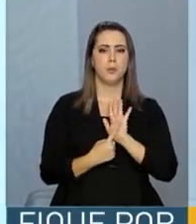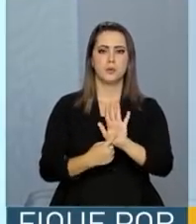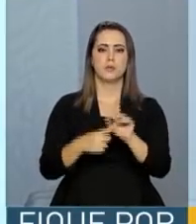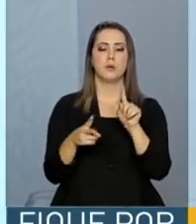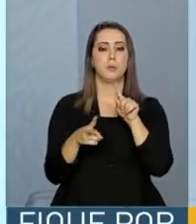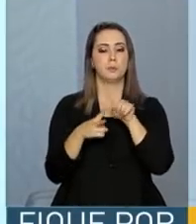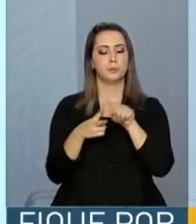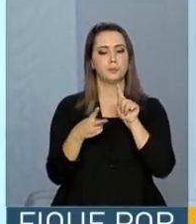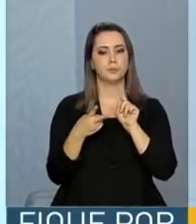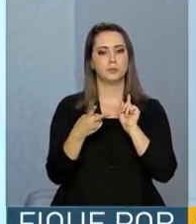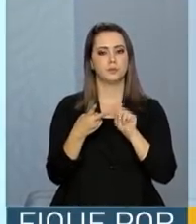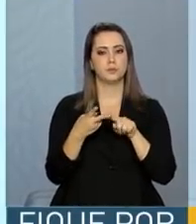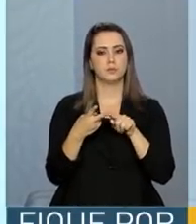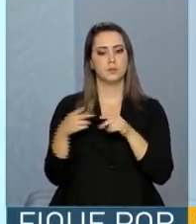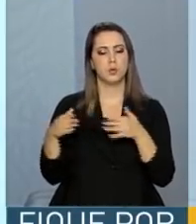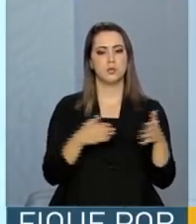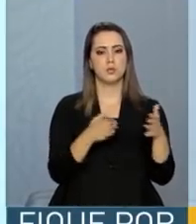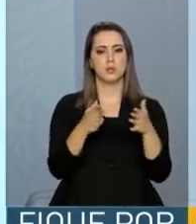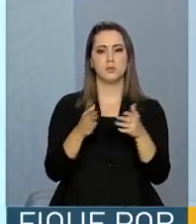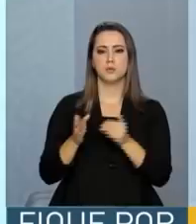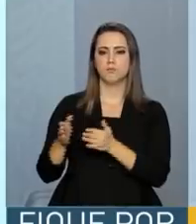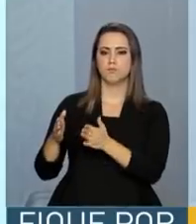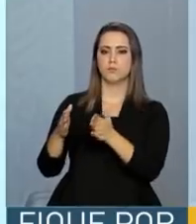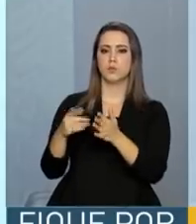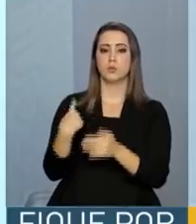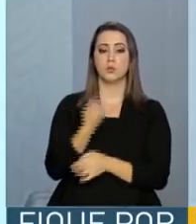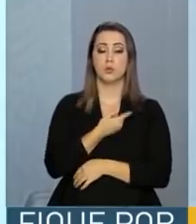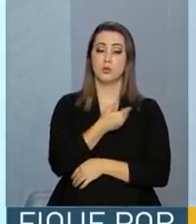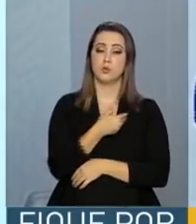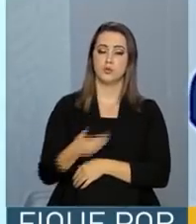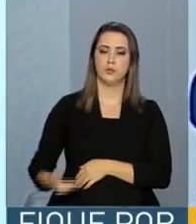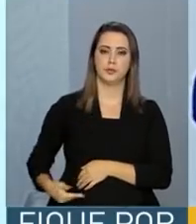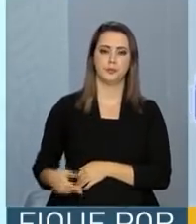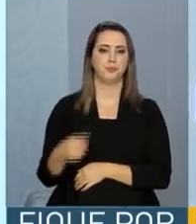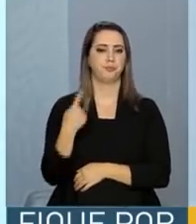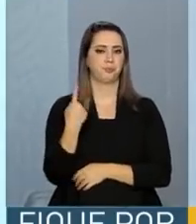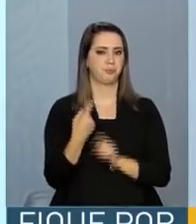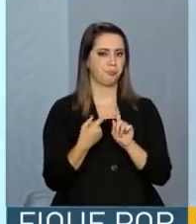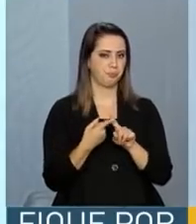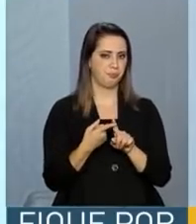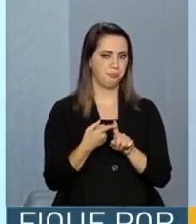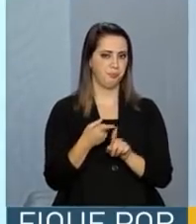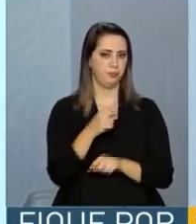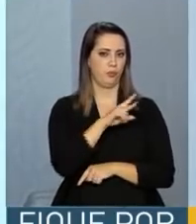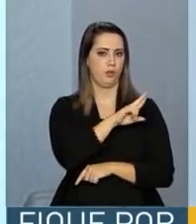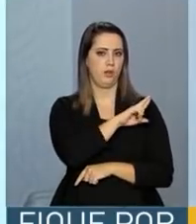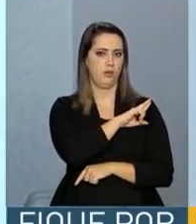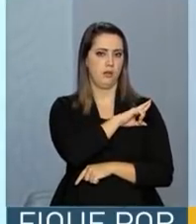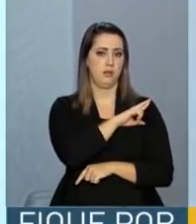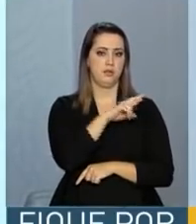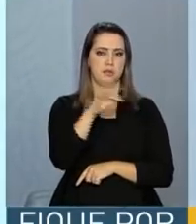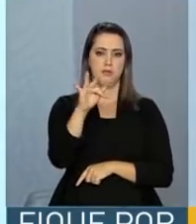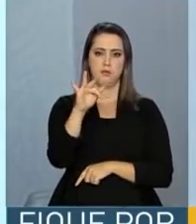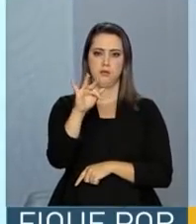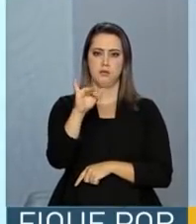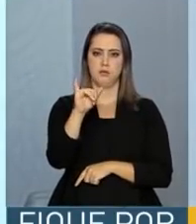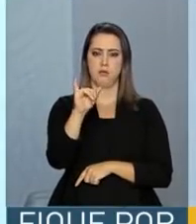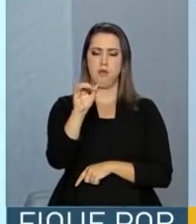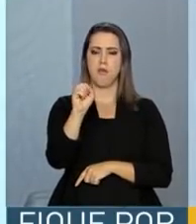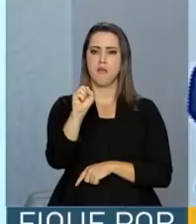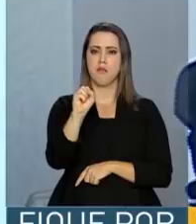tópicos que foram diretrizes do nosso governo a responsabilidade fiscal de um lado tá aí o teto dos gastos